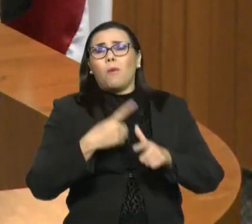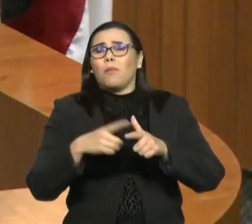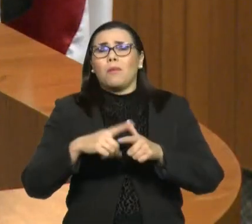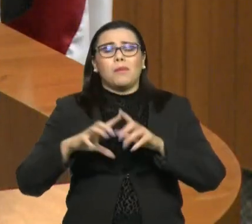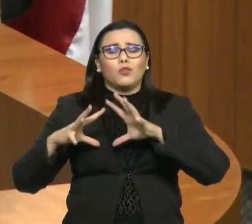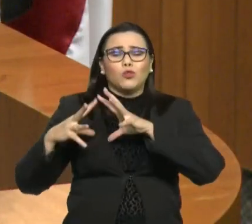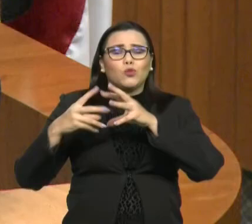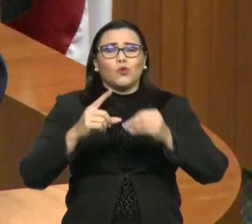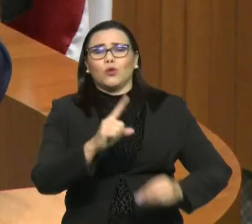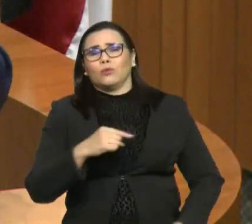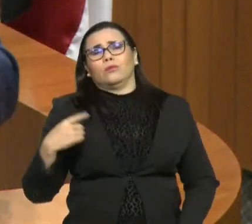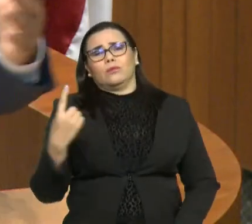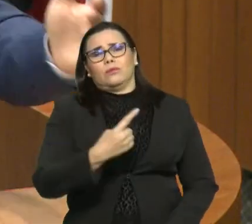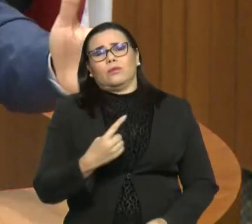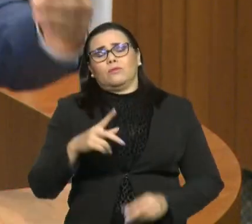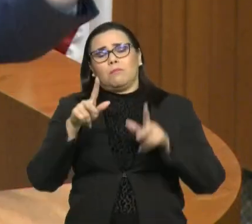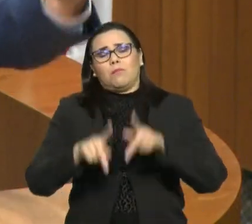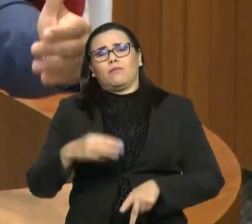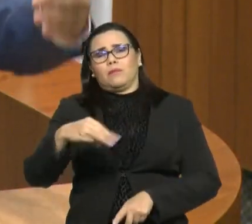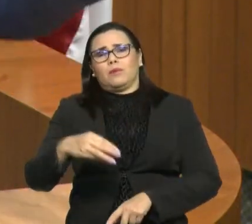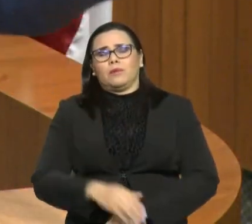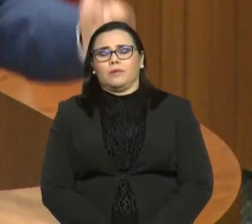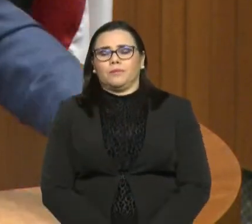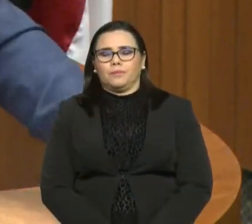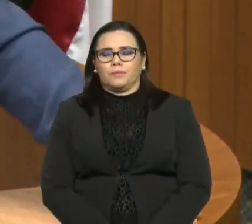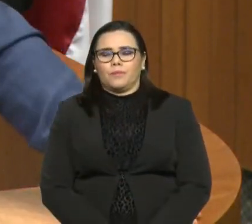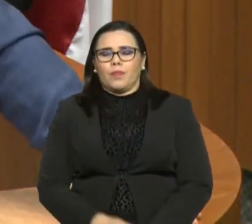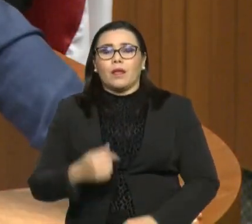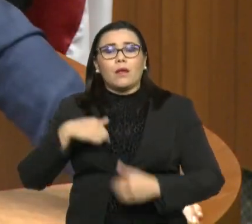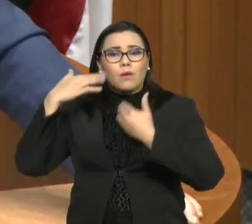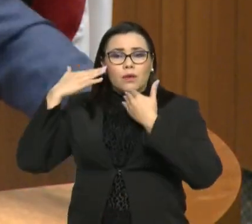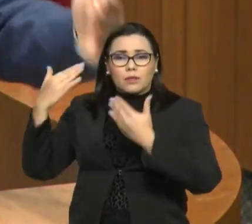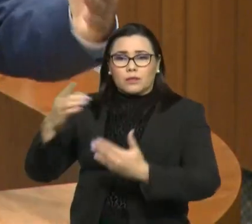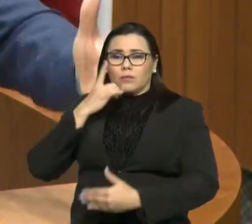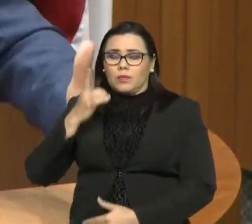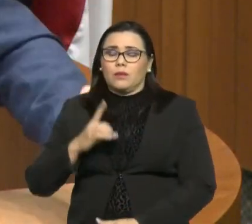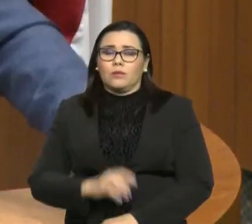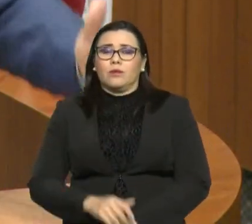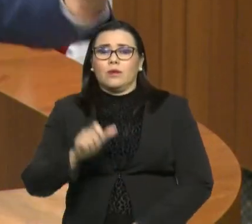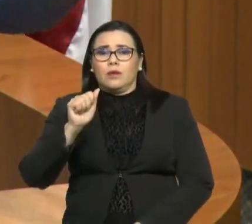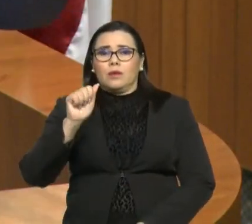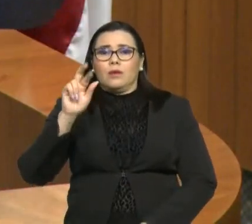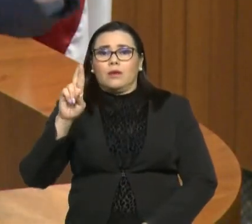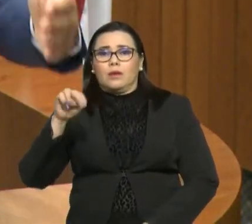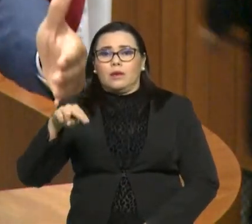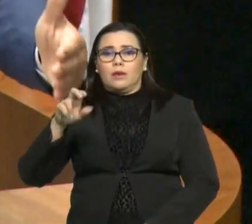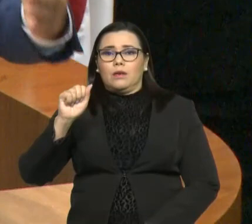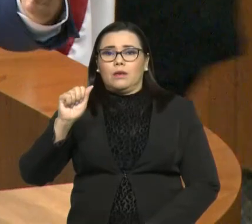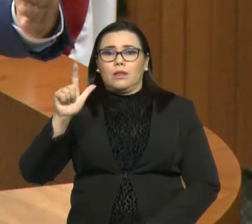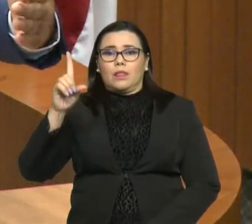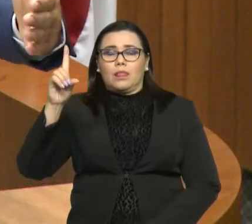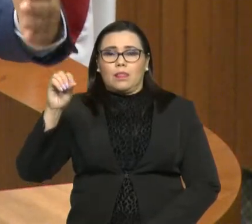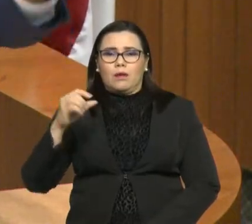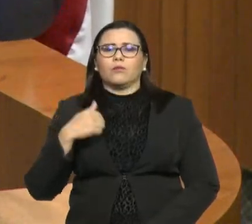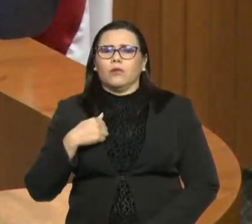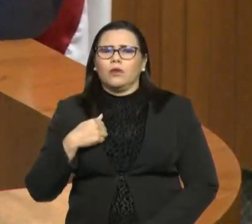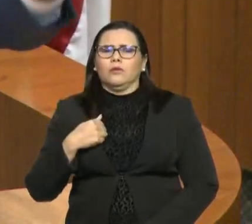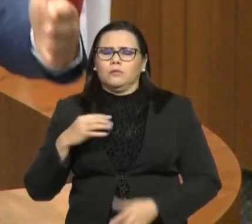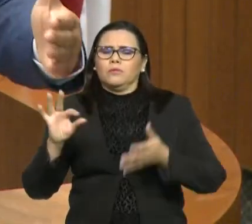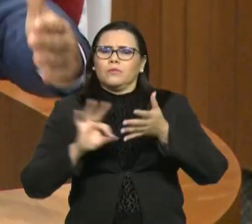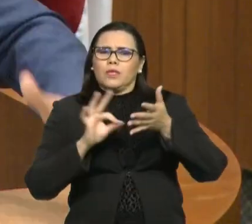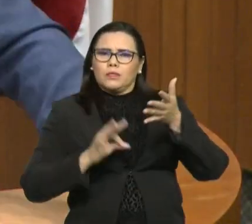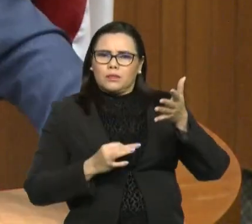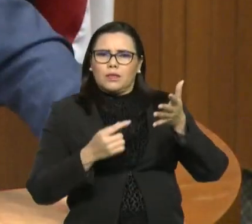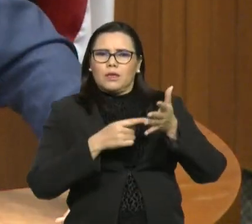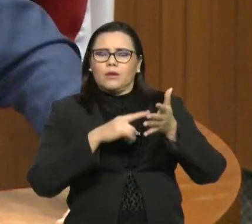agradeço, deputado Arnaldo, pela sua experiência, sua vivência, realmente concordo plenamente. Eu assinei, inclusive, subscrevi